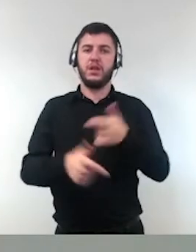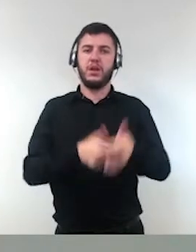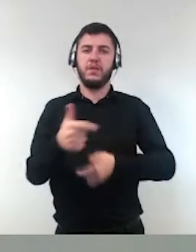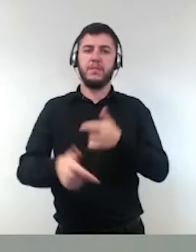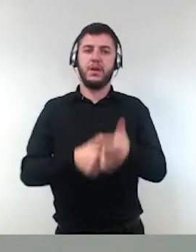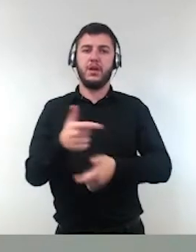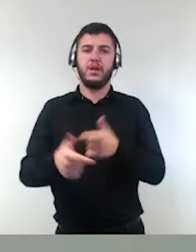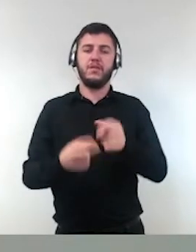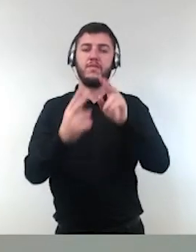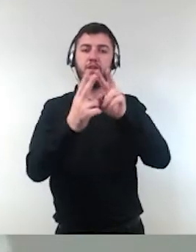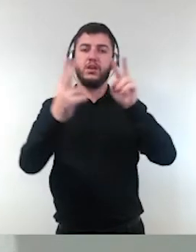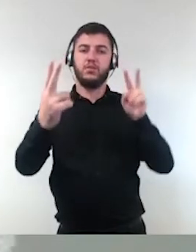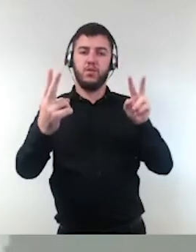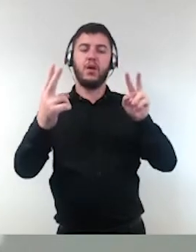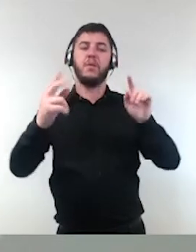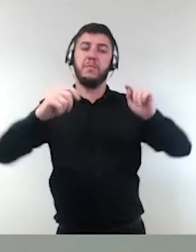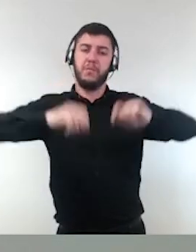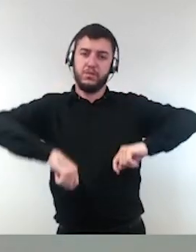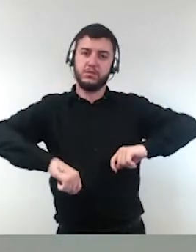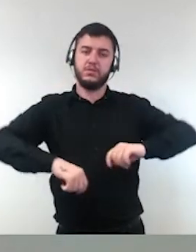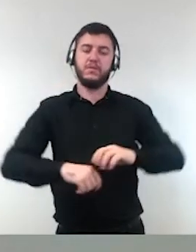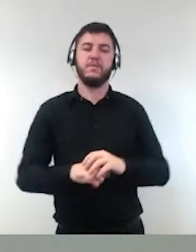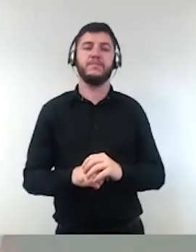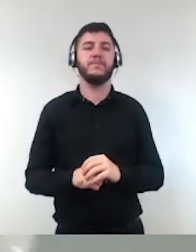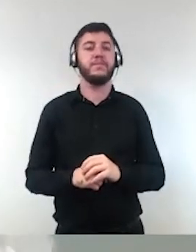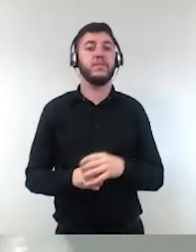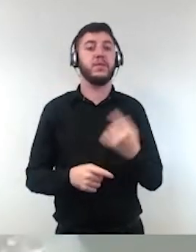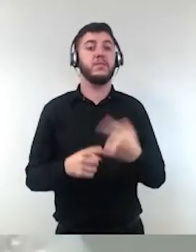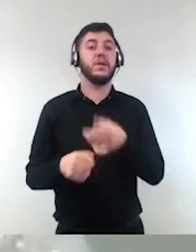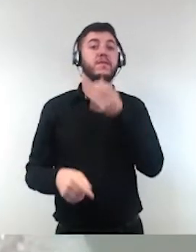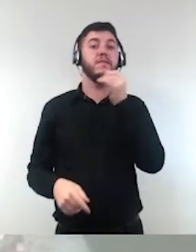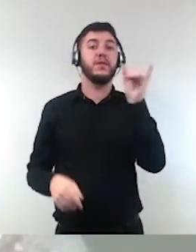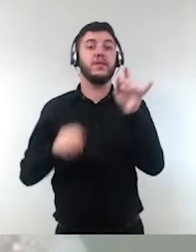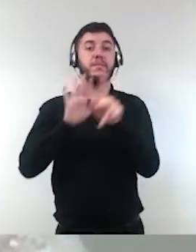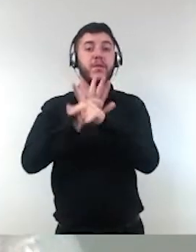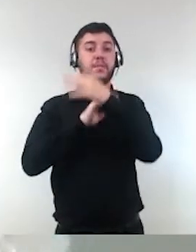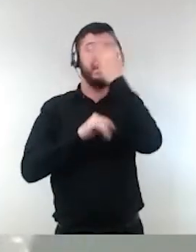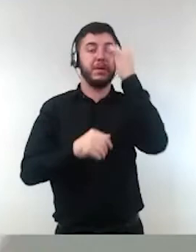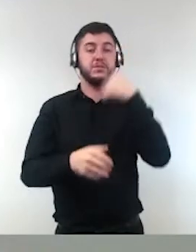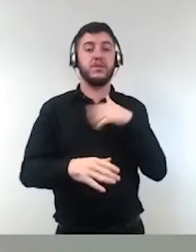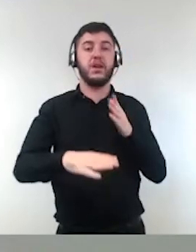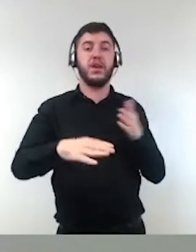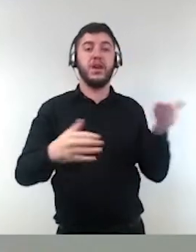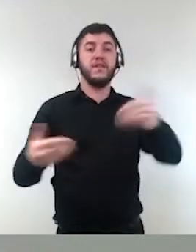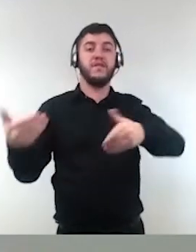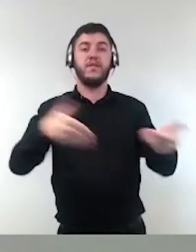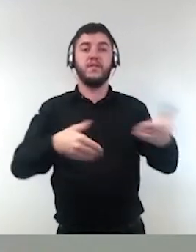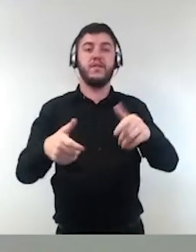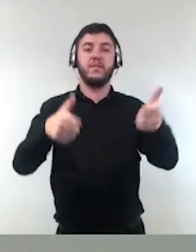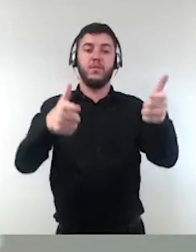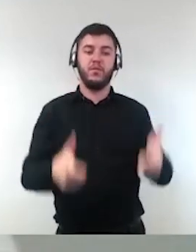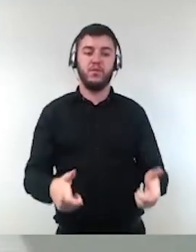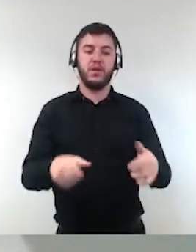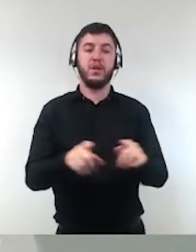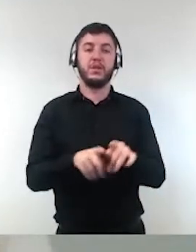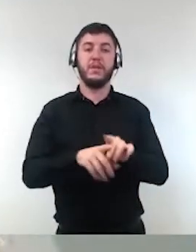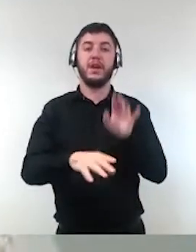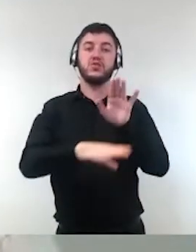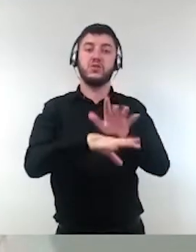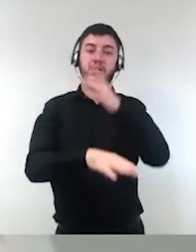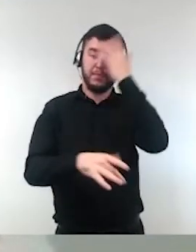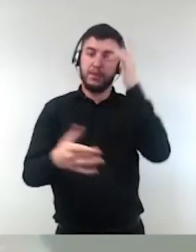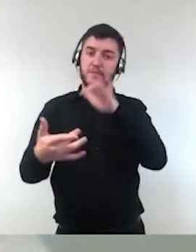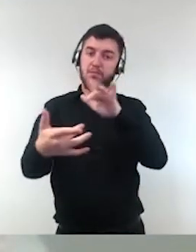pode ser uma possibilidade, porque isso evita o deslocamento físico, aproxima as pessoas,